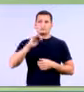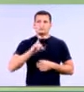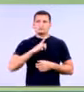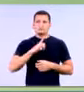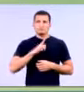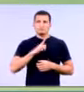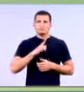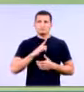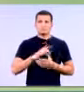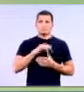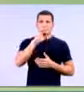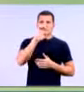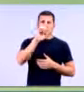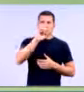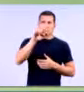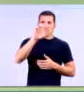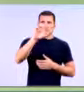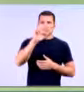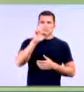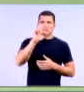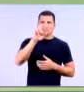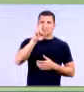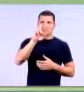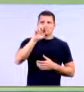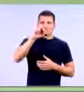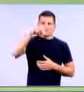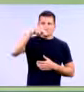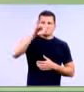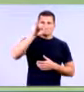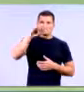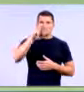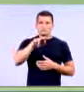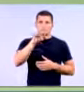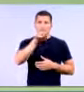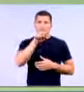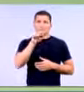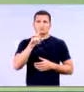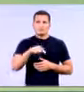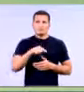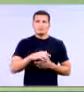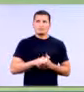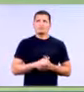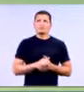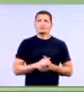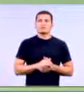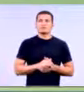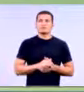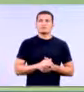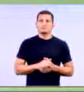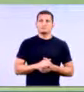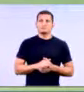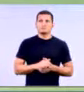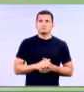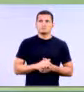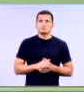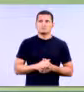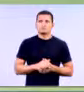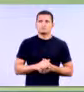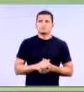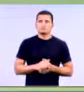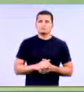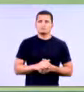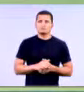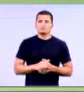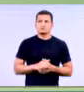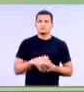forma. O e-learning, ele é totalmente, exclusivamente com